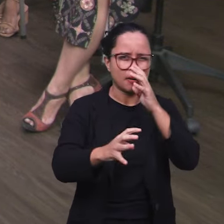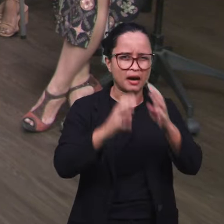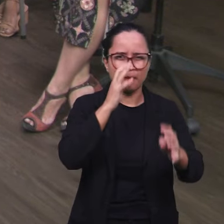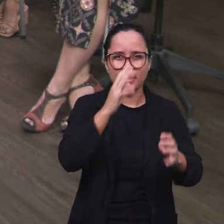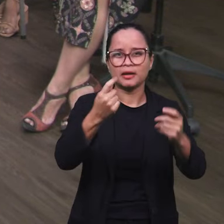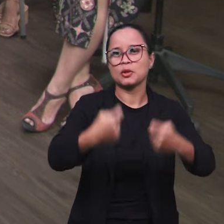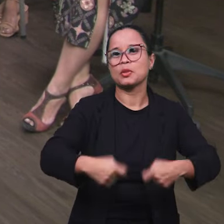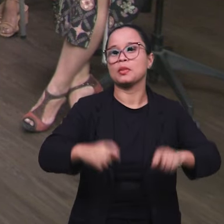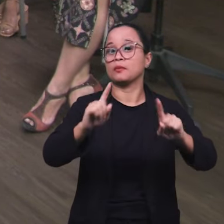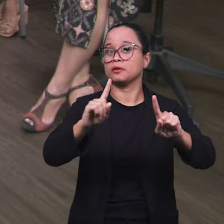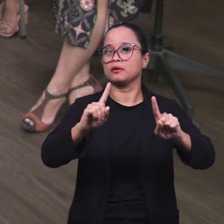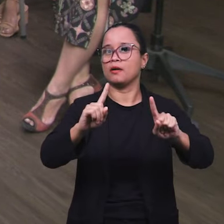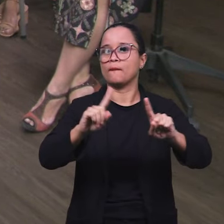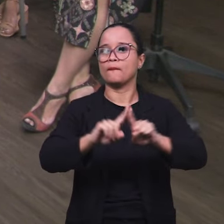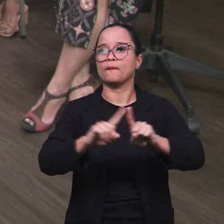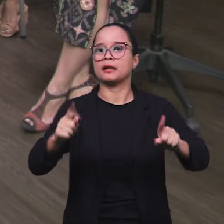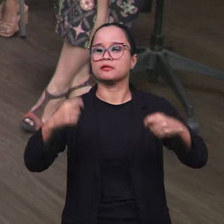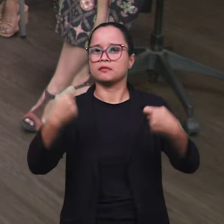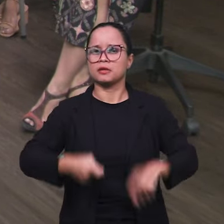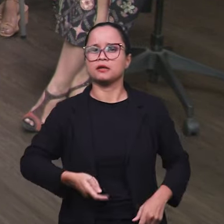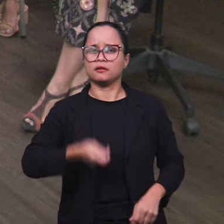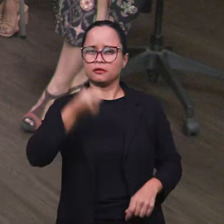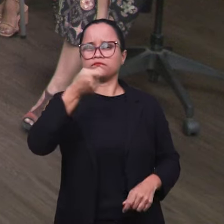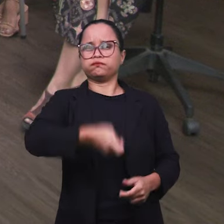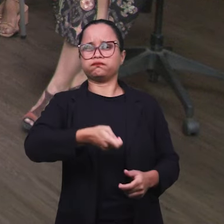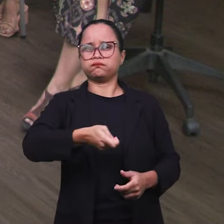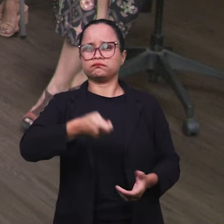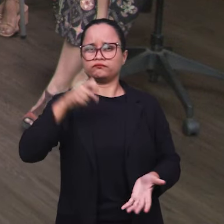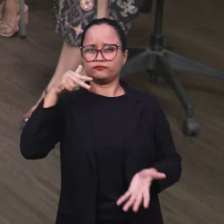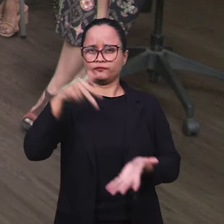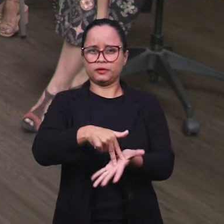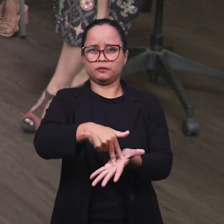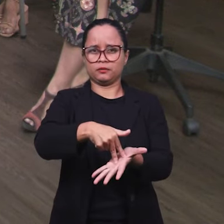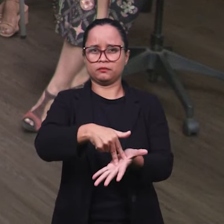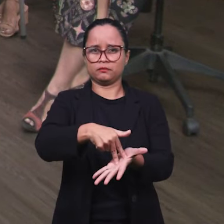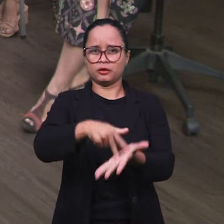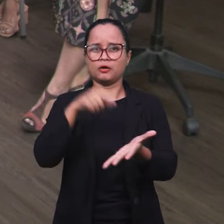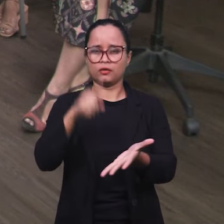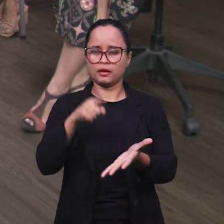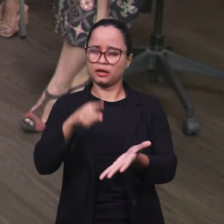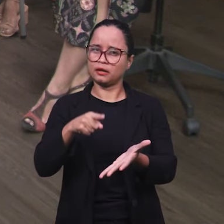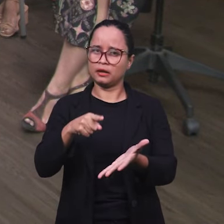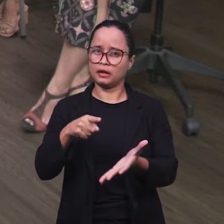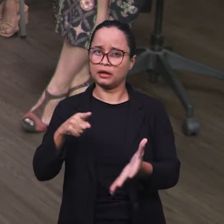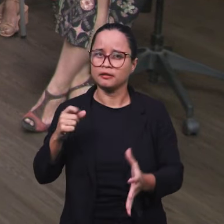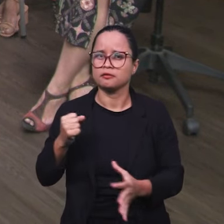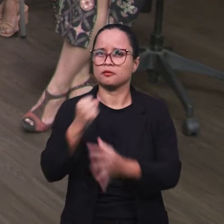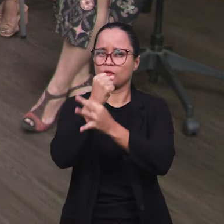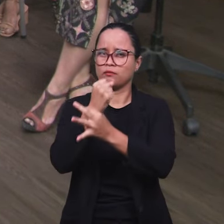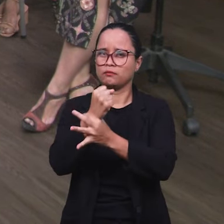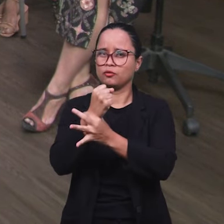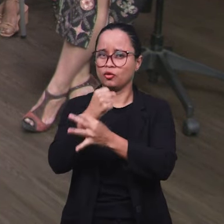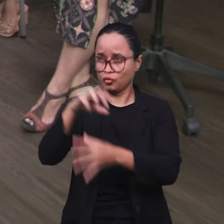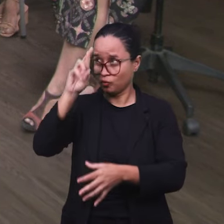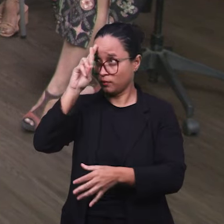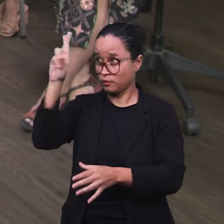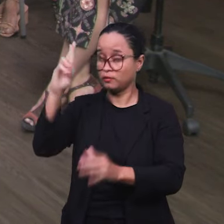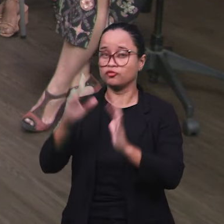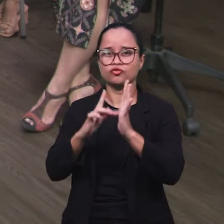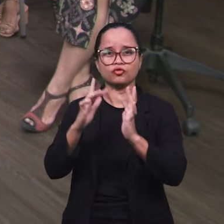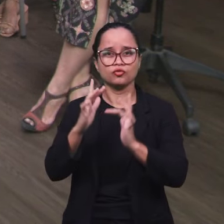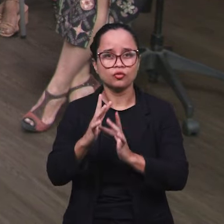ser agressivo, mas a gente é firme. Nós somos firmes na rocha. Perfeitamente. Então, em